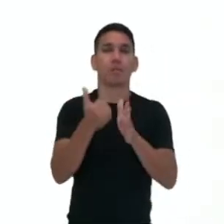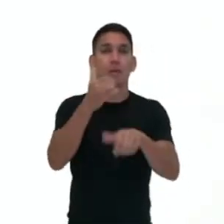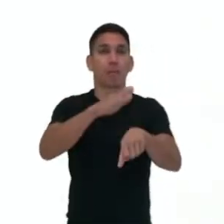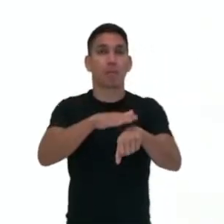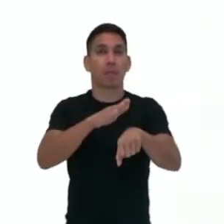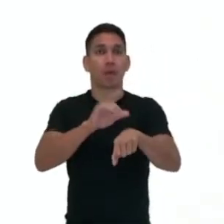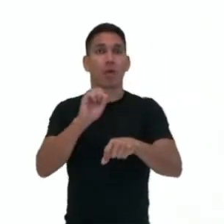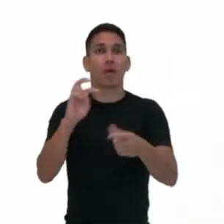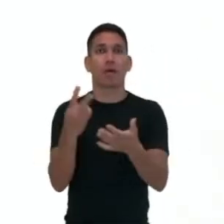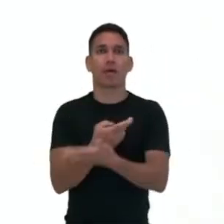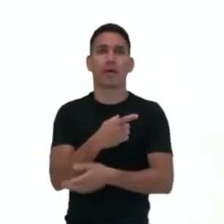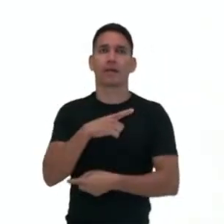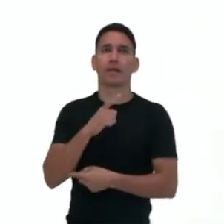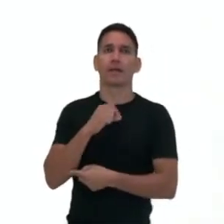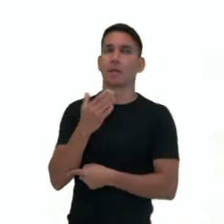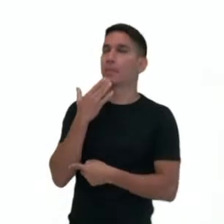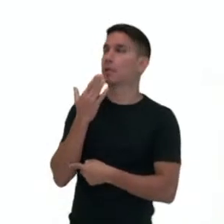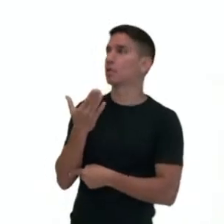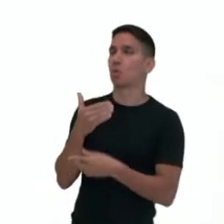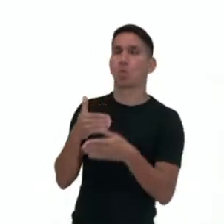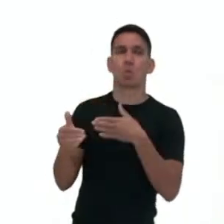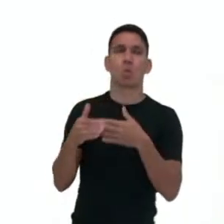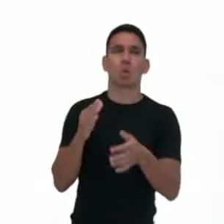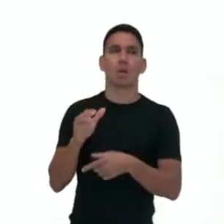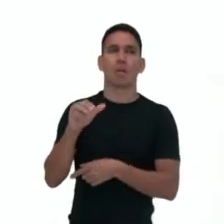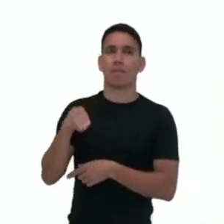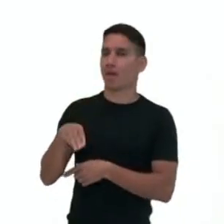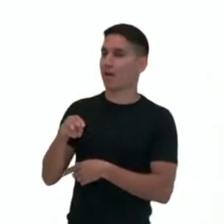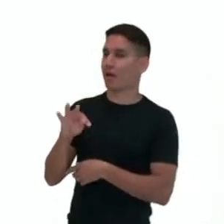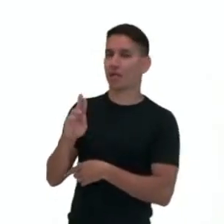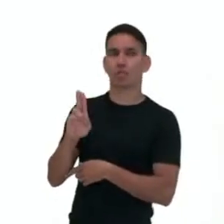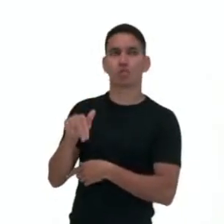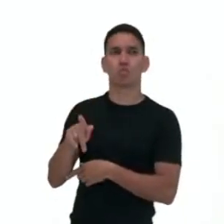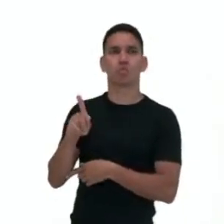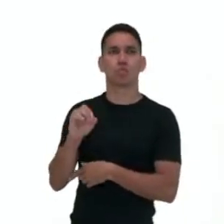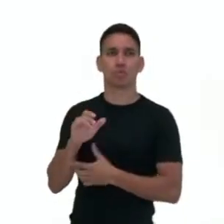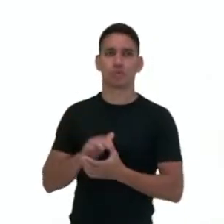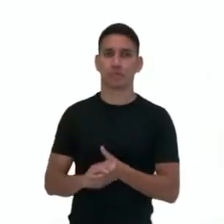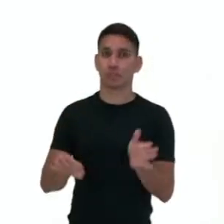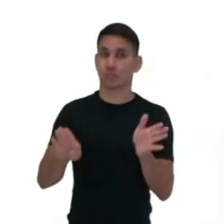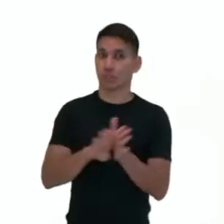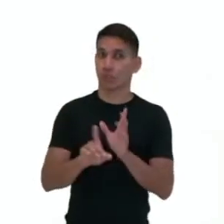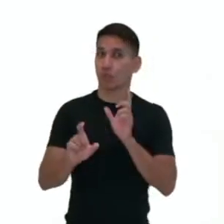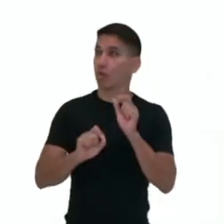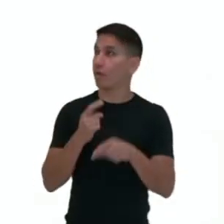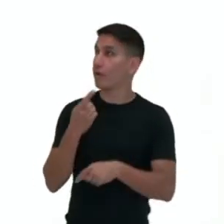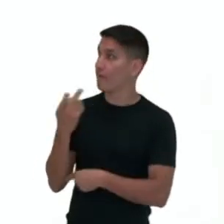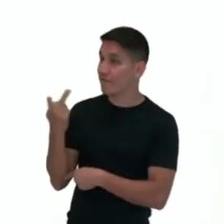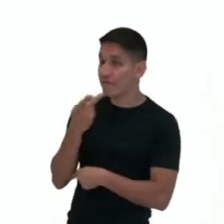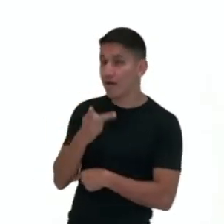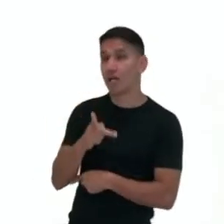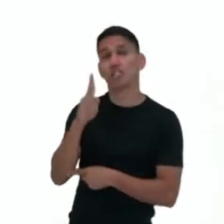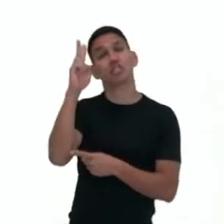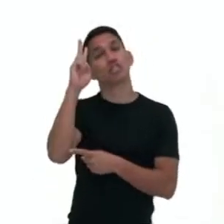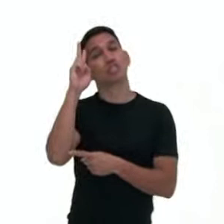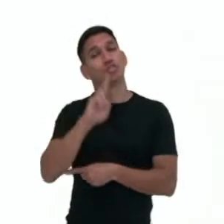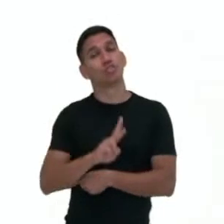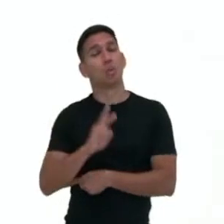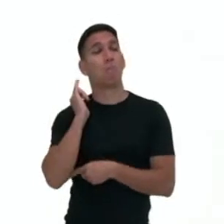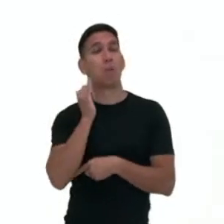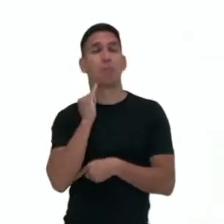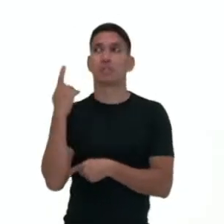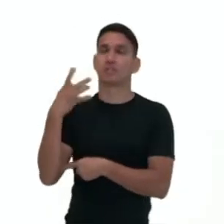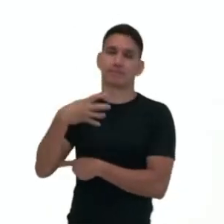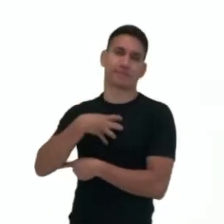altos eles perdiam para qualquer matungo. Chegado que foi, o piazinho contou a história como